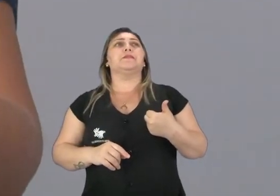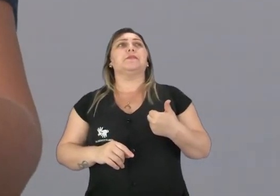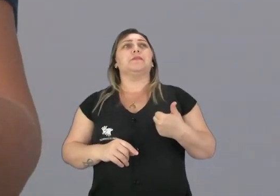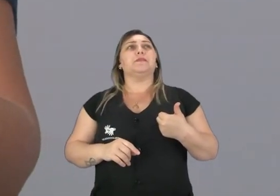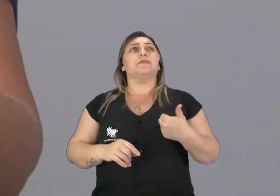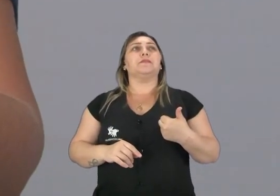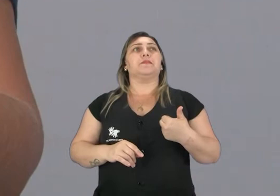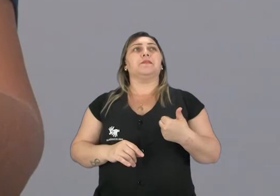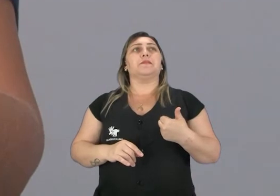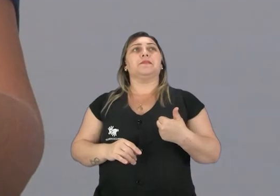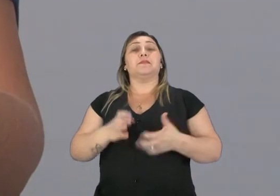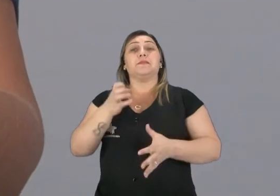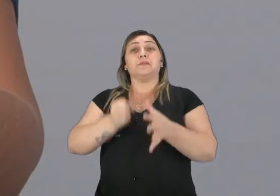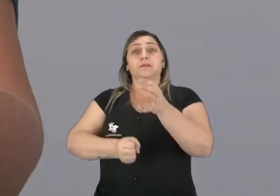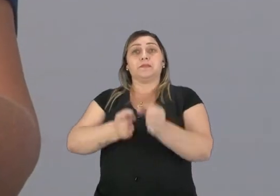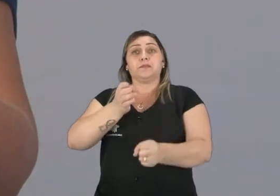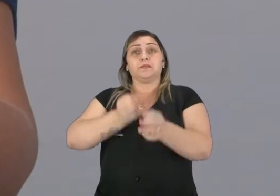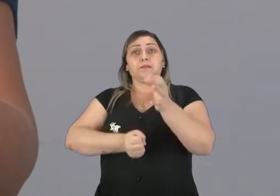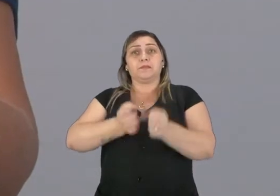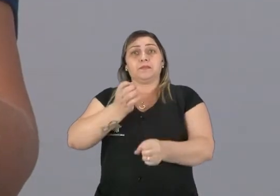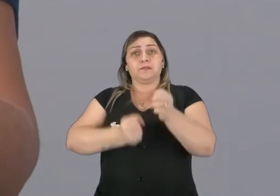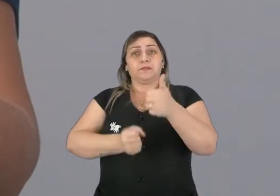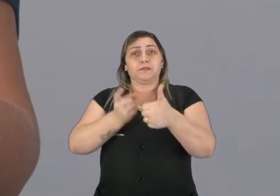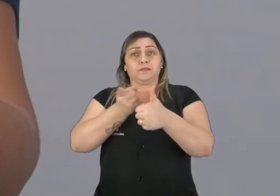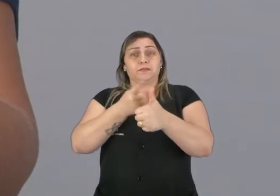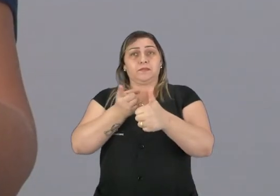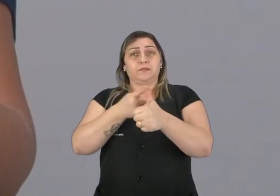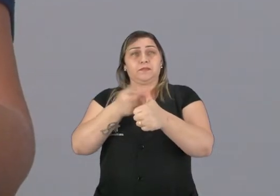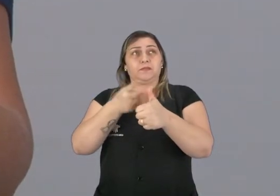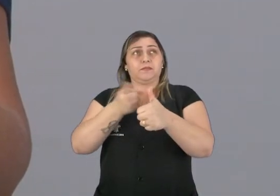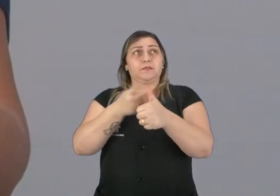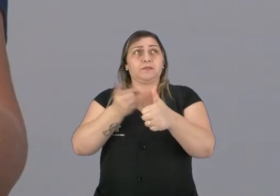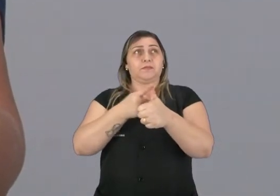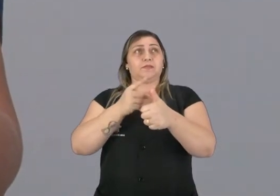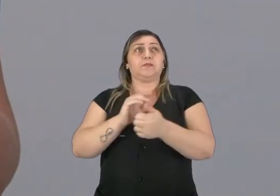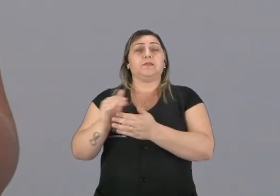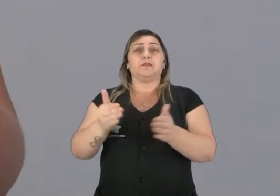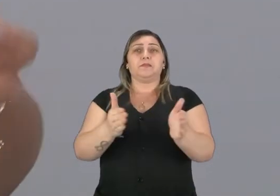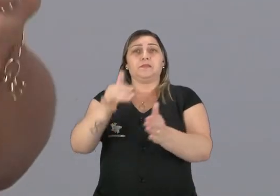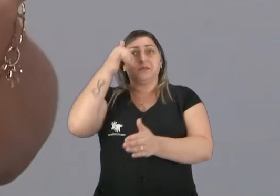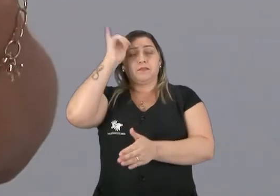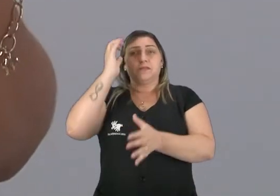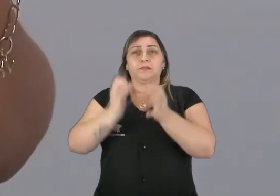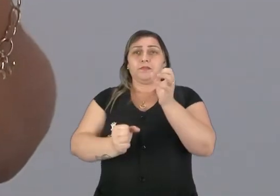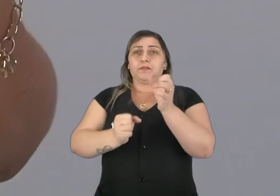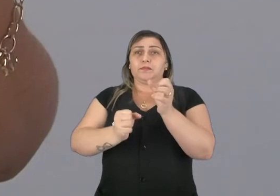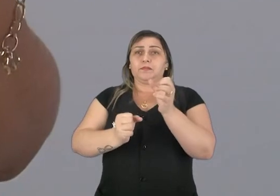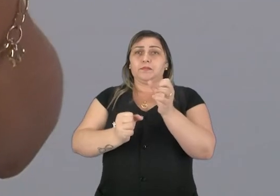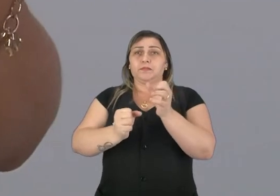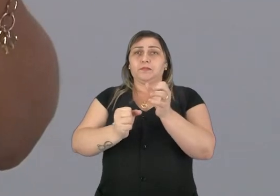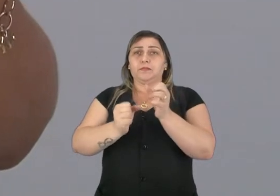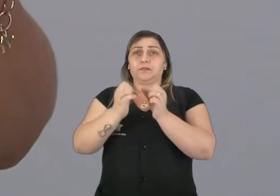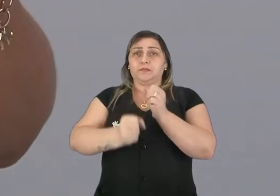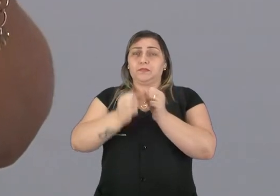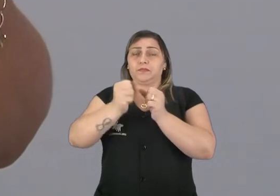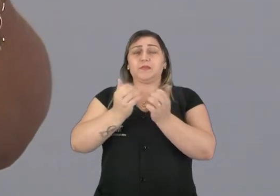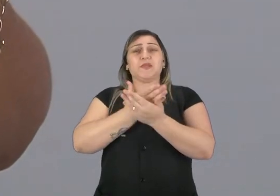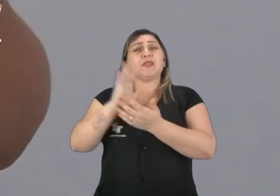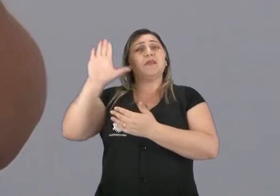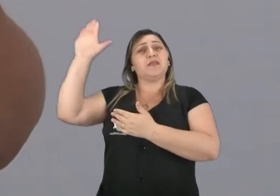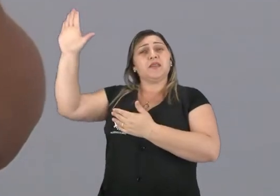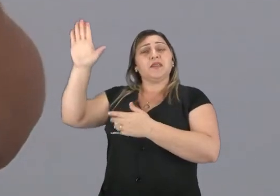Certo? Então, aqui, os caminhos do leite, certo? Então, tudo começa onde? Lá